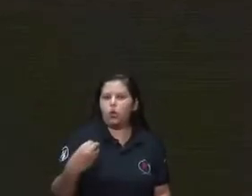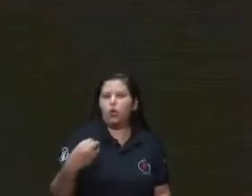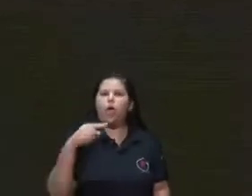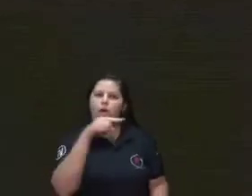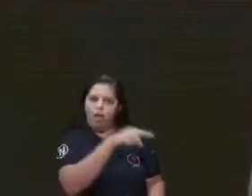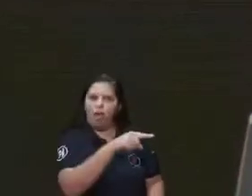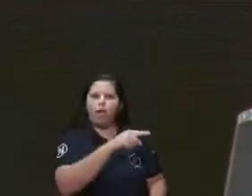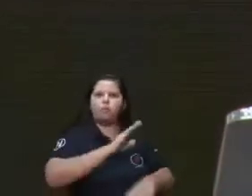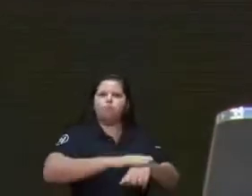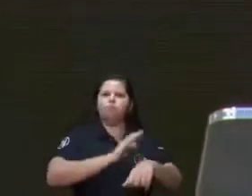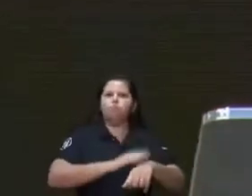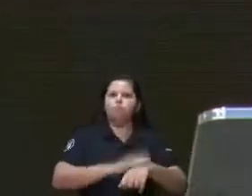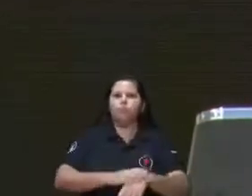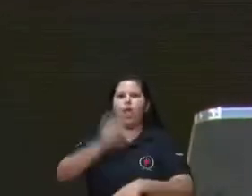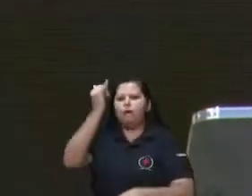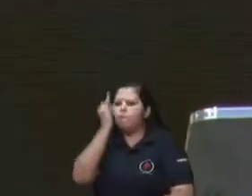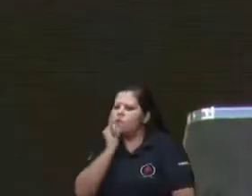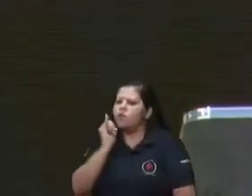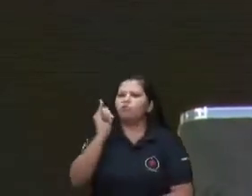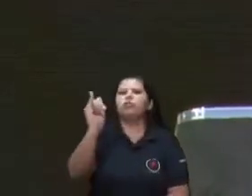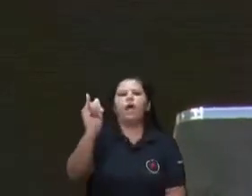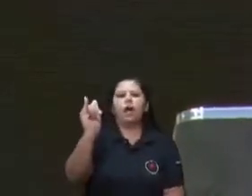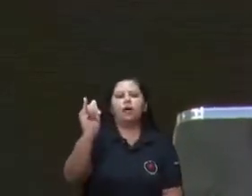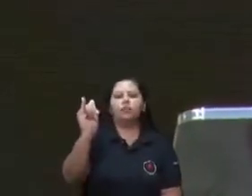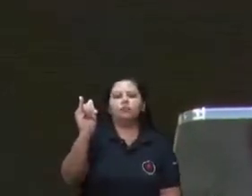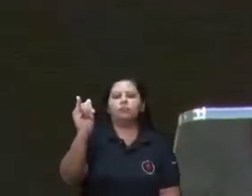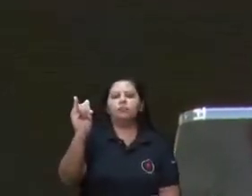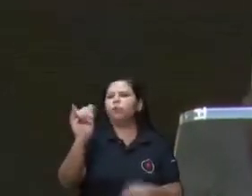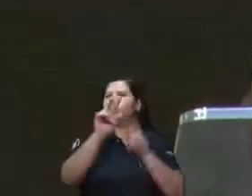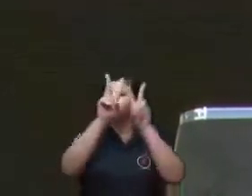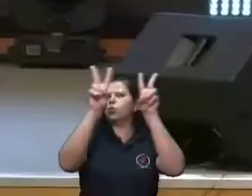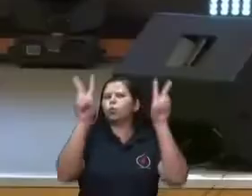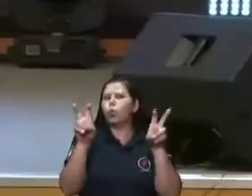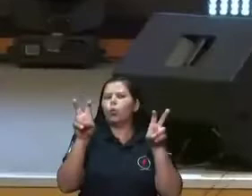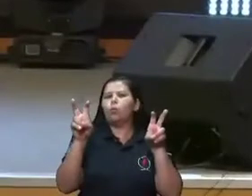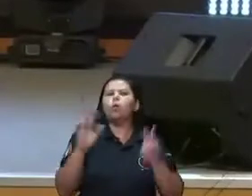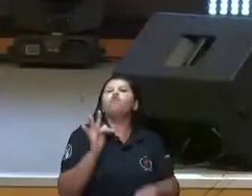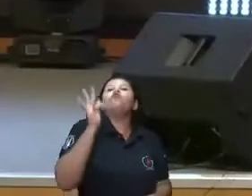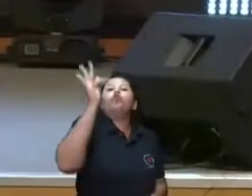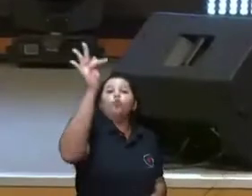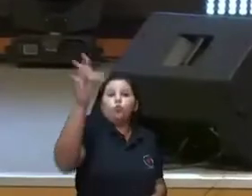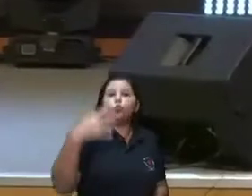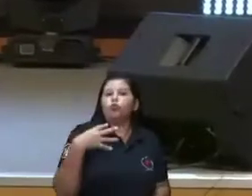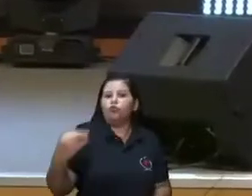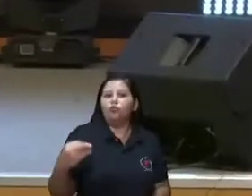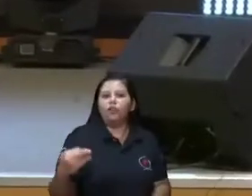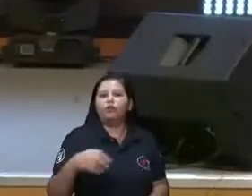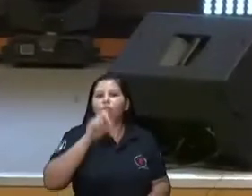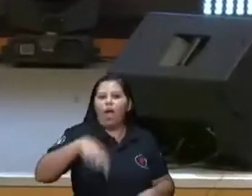profetizar coisas sobre o futuro deles.